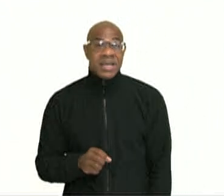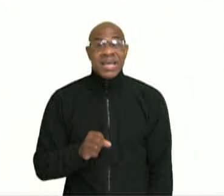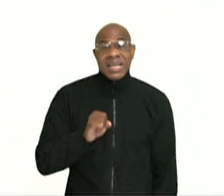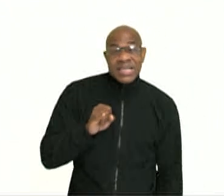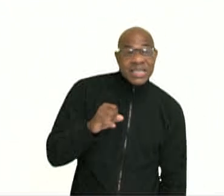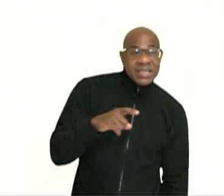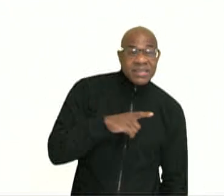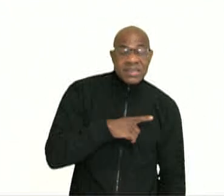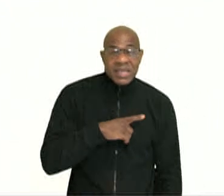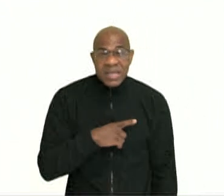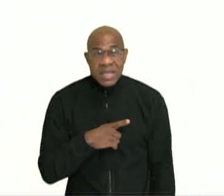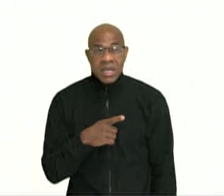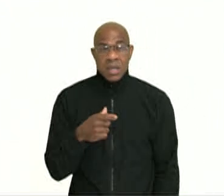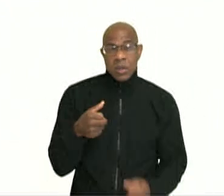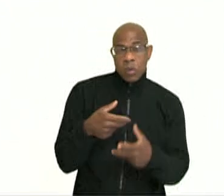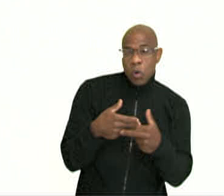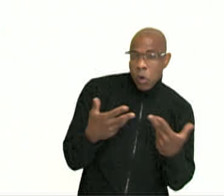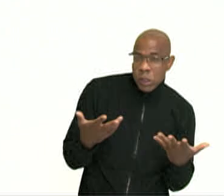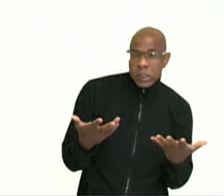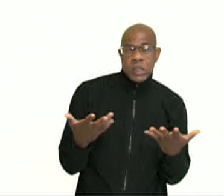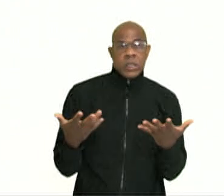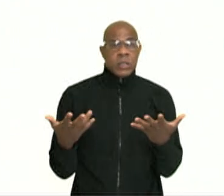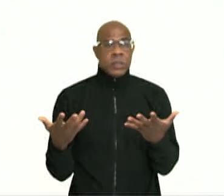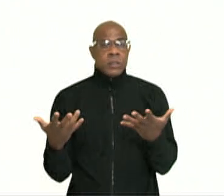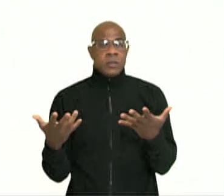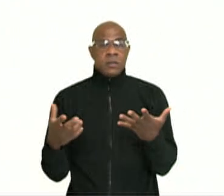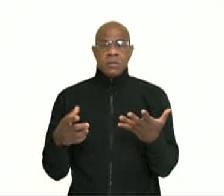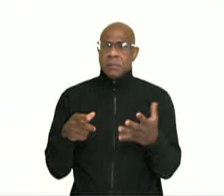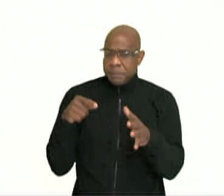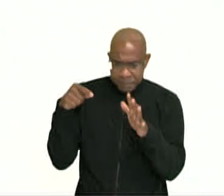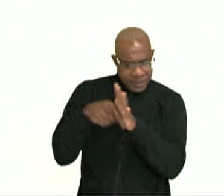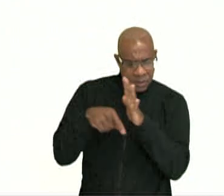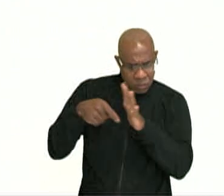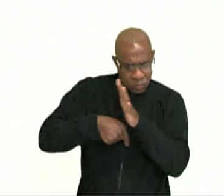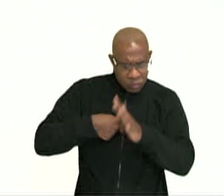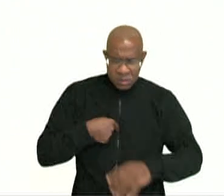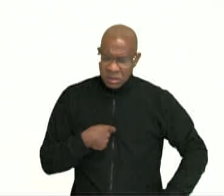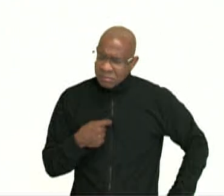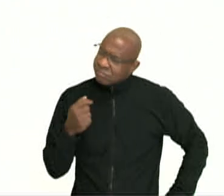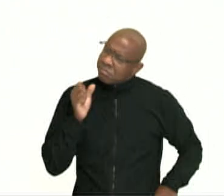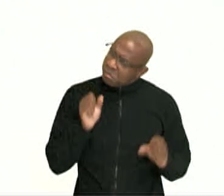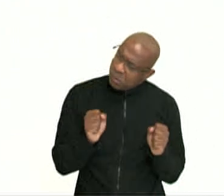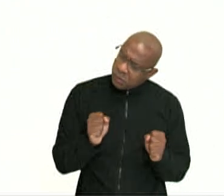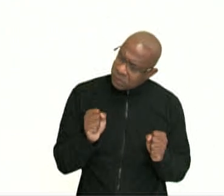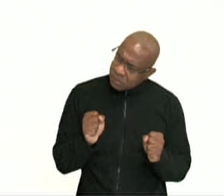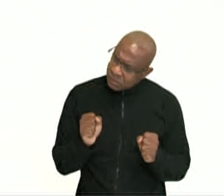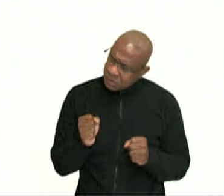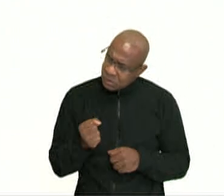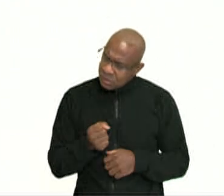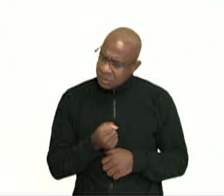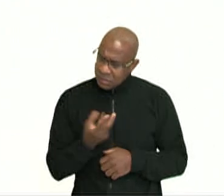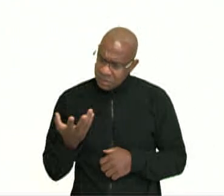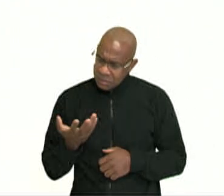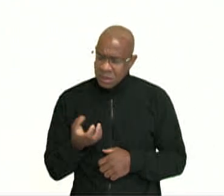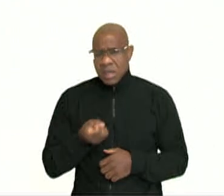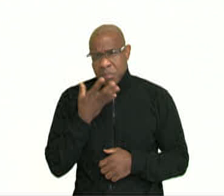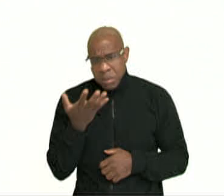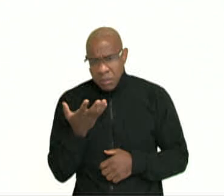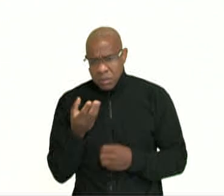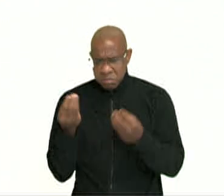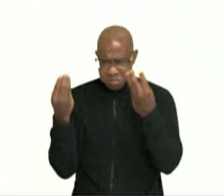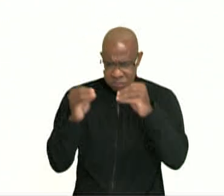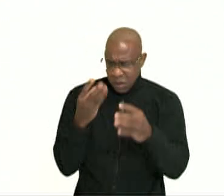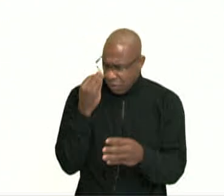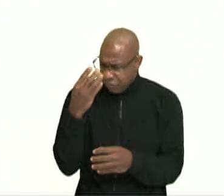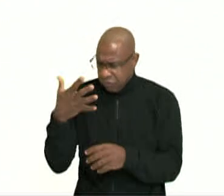não deve ir para as redes sociais, pergunte a si mesmo, né? A si mesma, o quanto está desconfortável com o